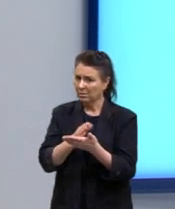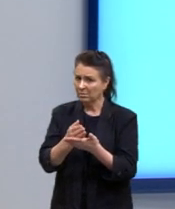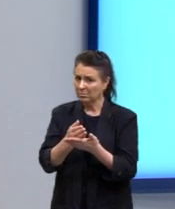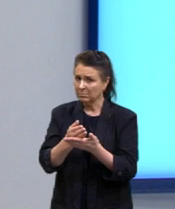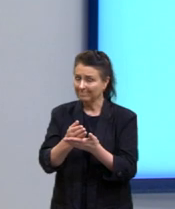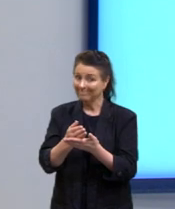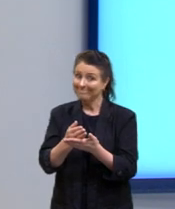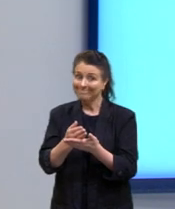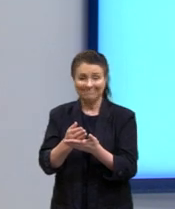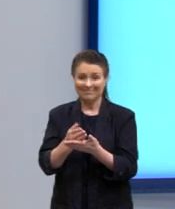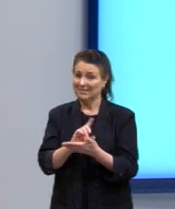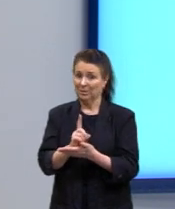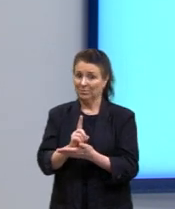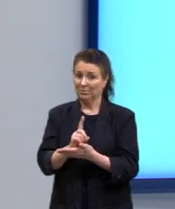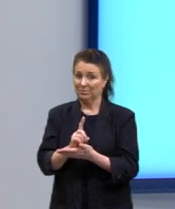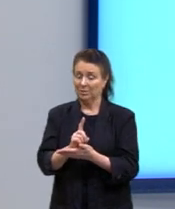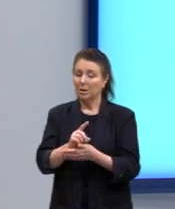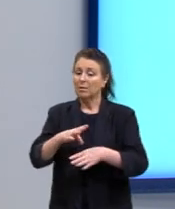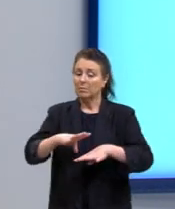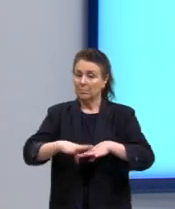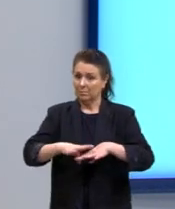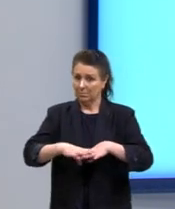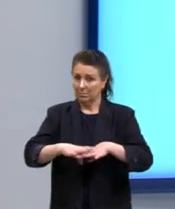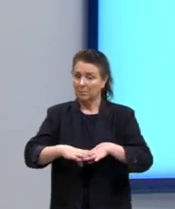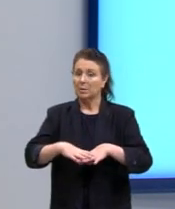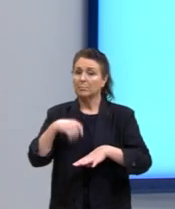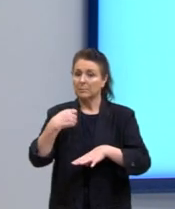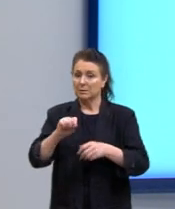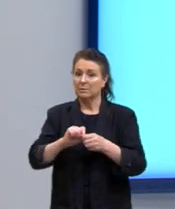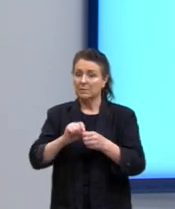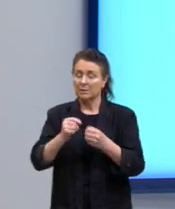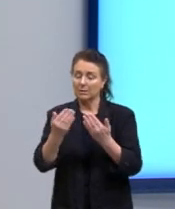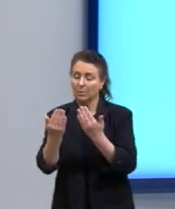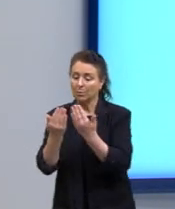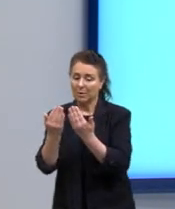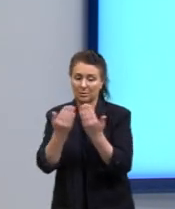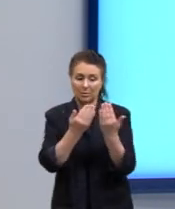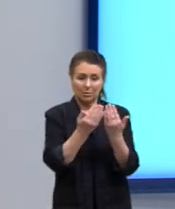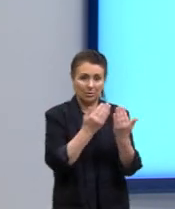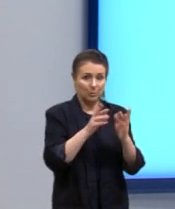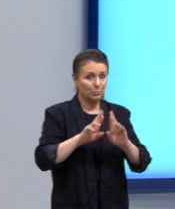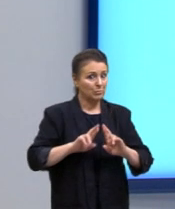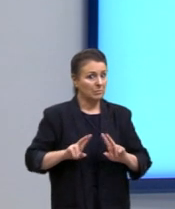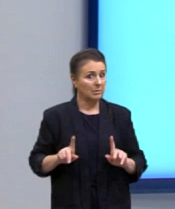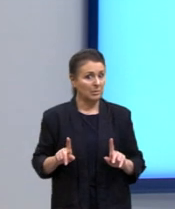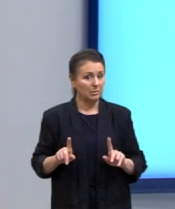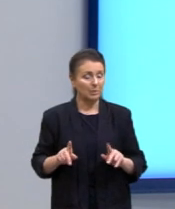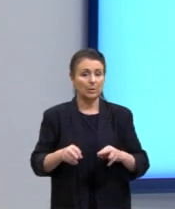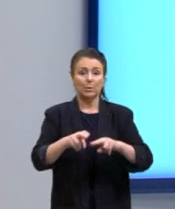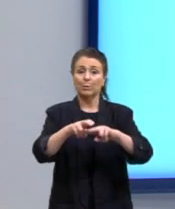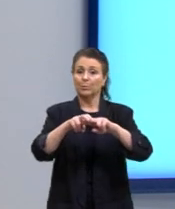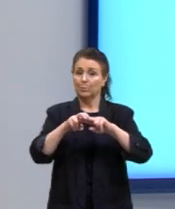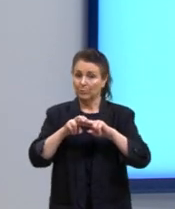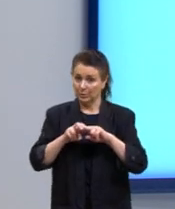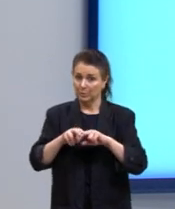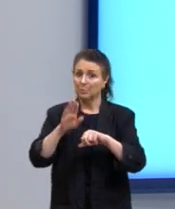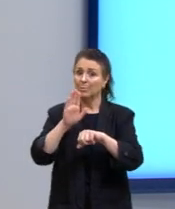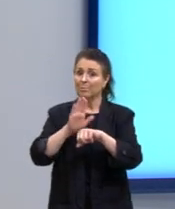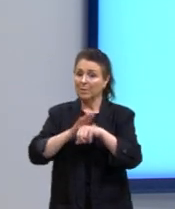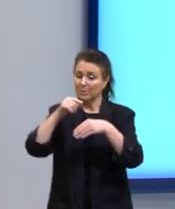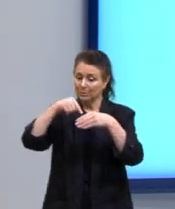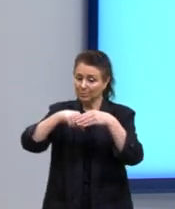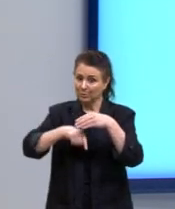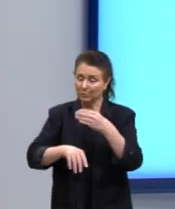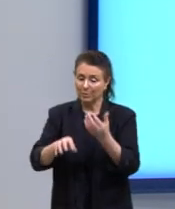para nós né na área da matemática para fazer essa comparação por isso que a gente vai um pouquinho além nós